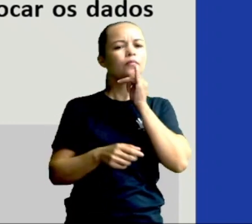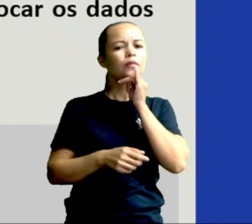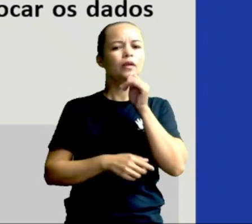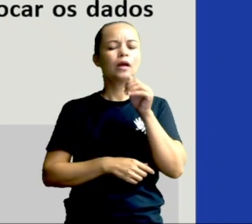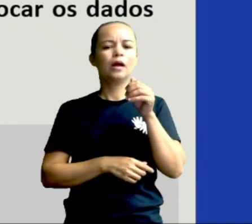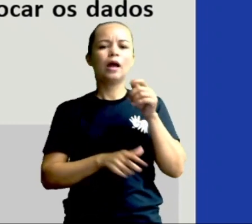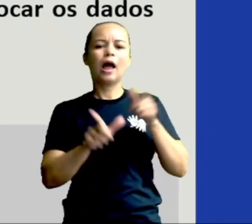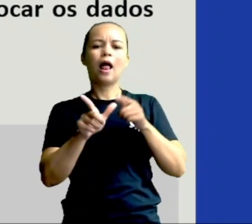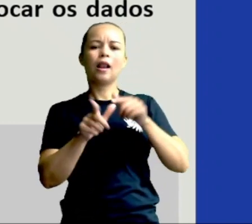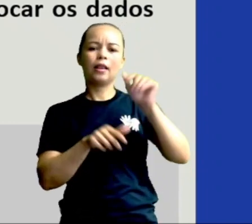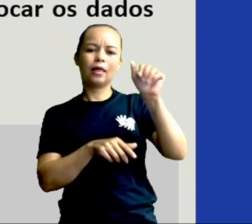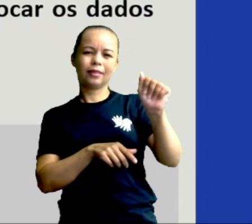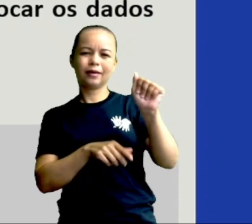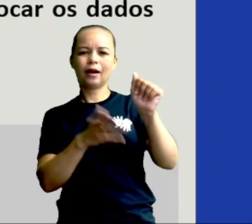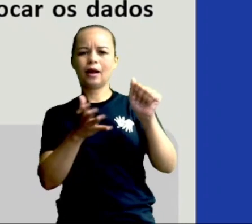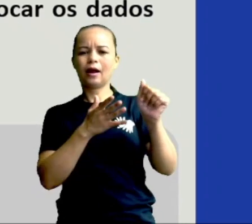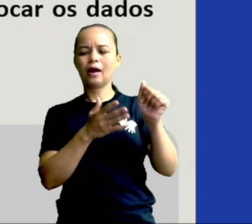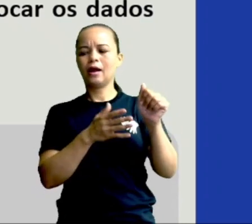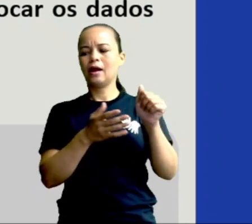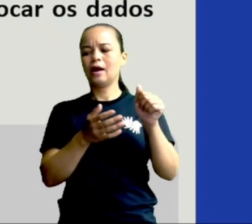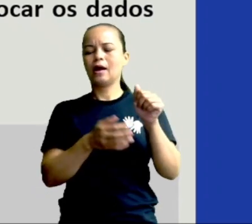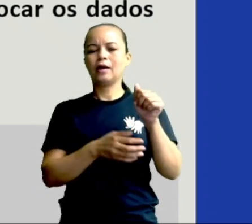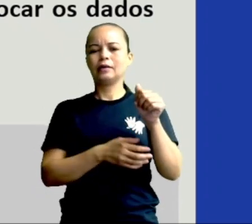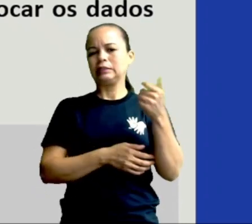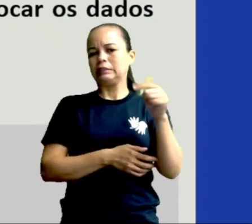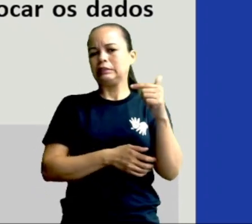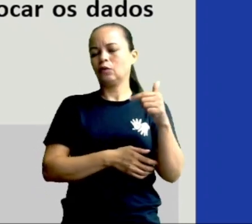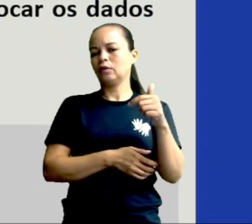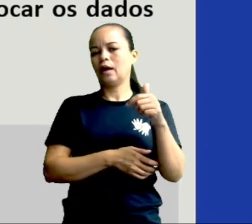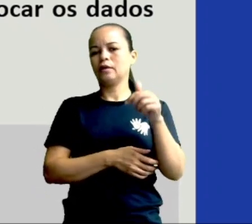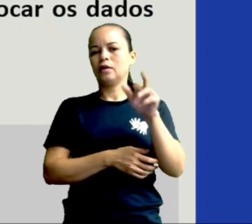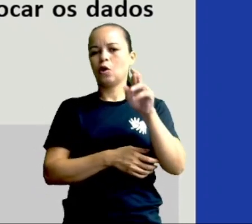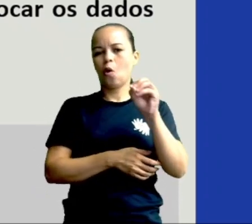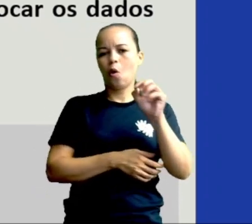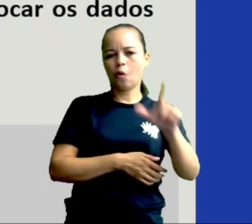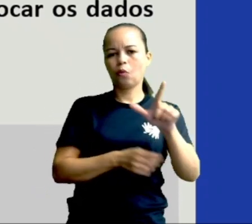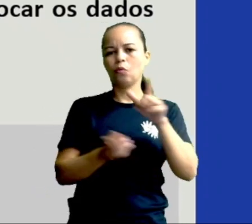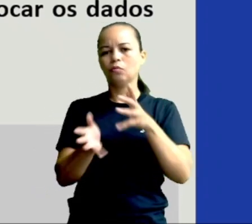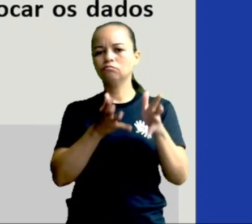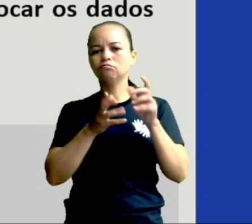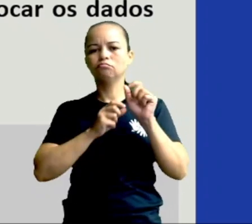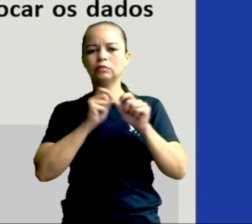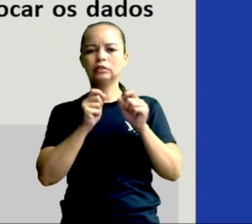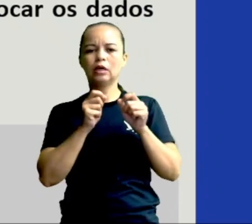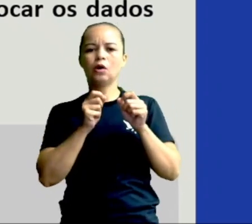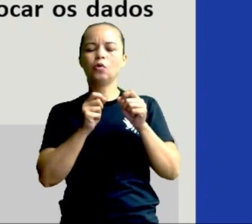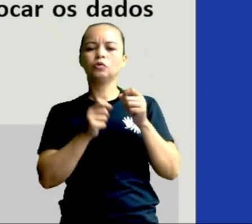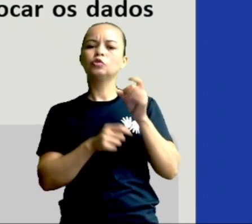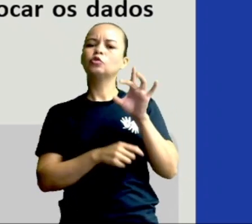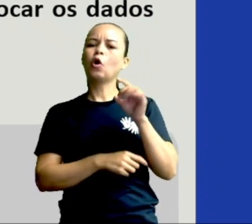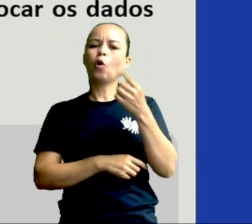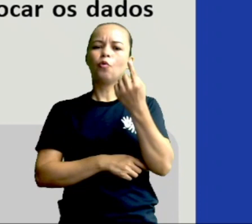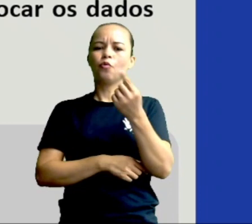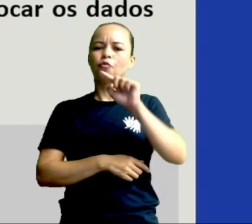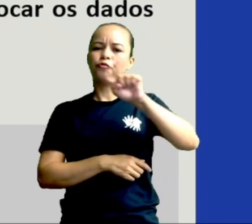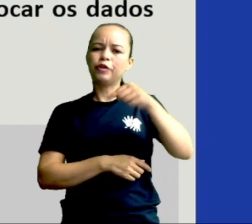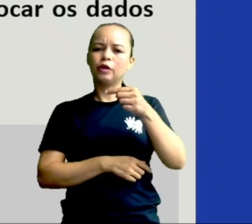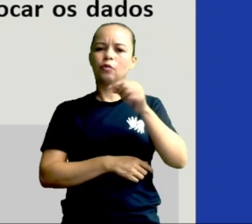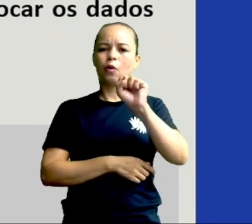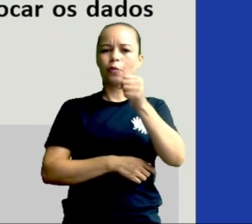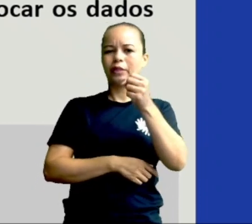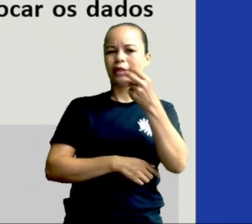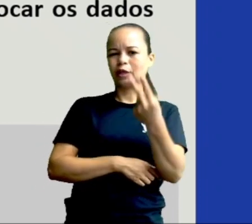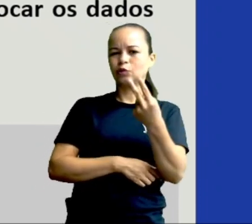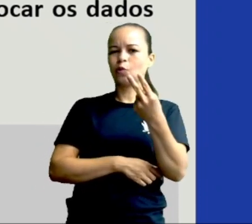está o conjunto, né, sem ele estar em rol, a gente ia marcar ali como central 1,82 metros. Estaria